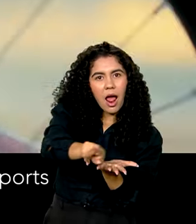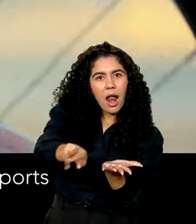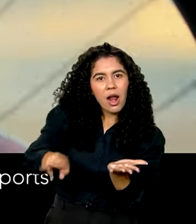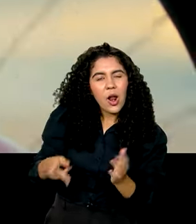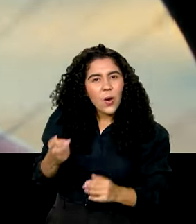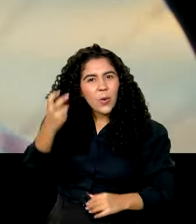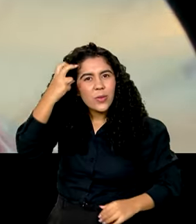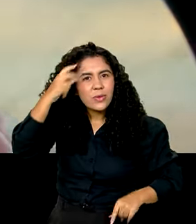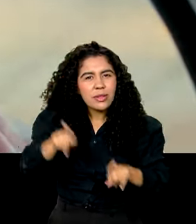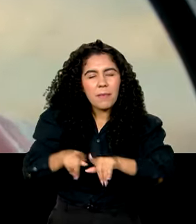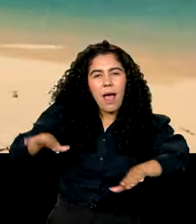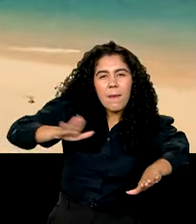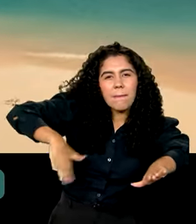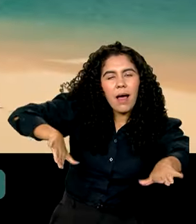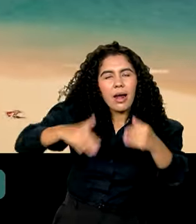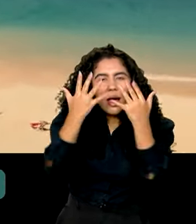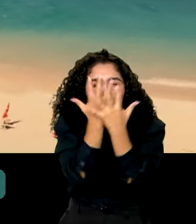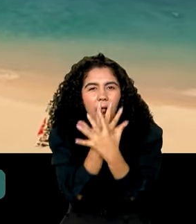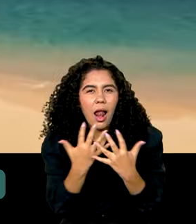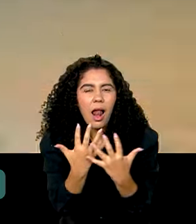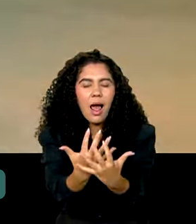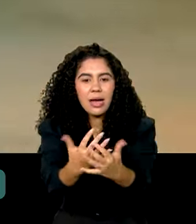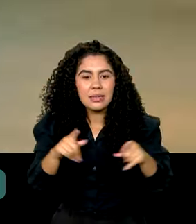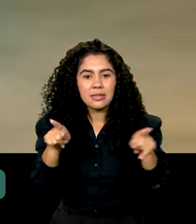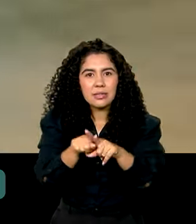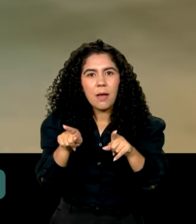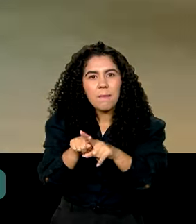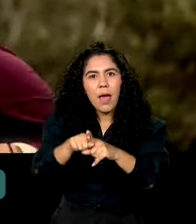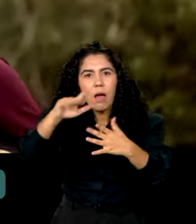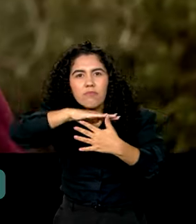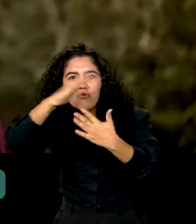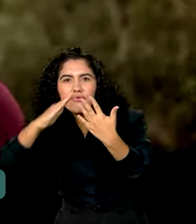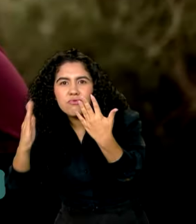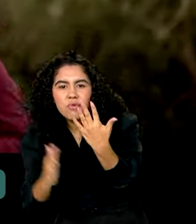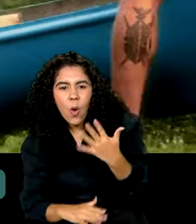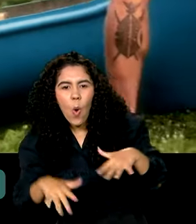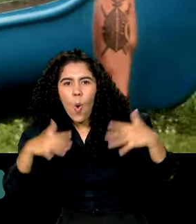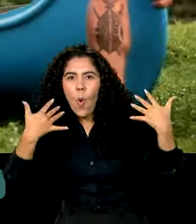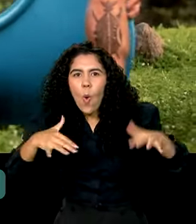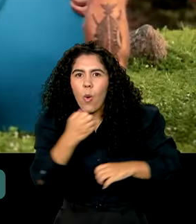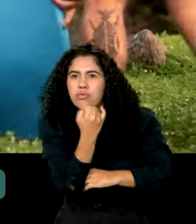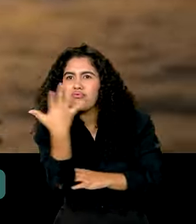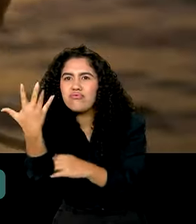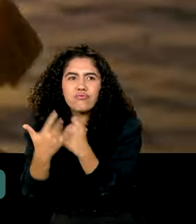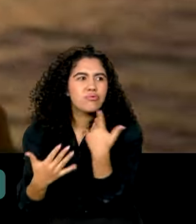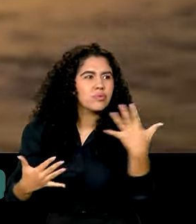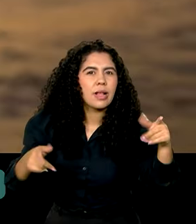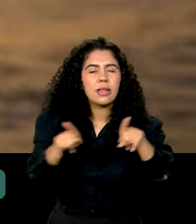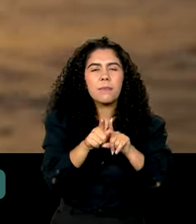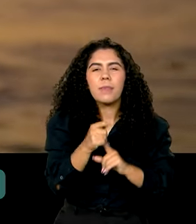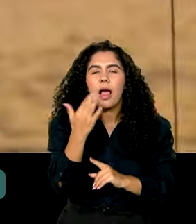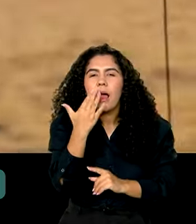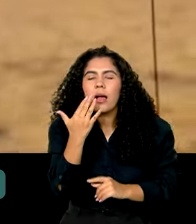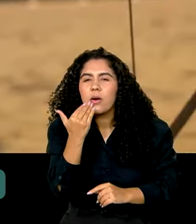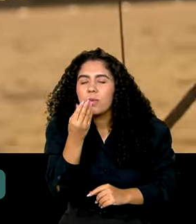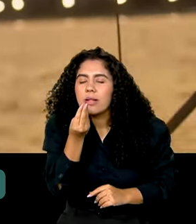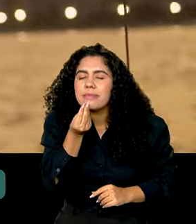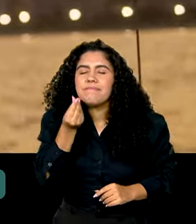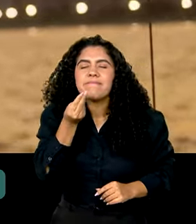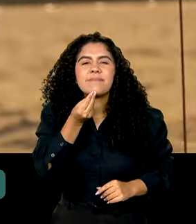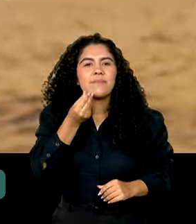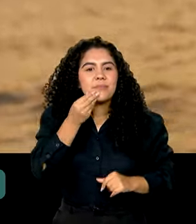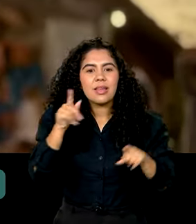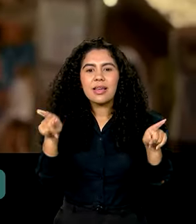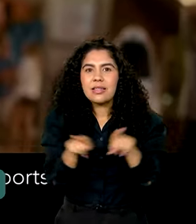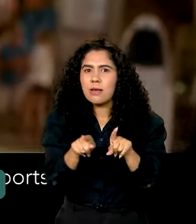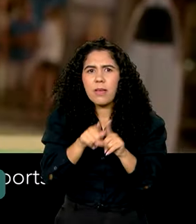praias paradisíacas, a maior floresta do mundo, uma gastronomia marcante e um clima receptivo o ano